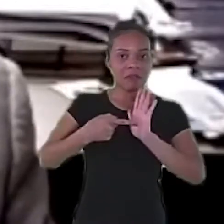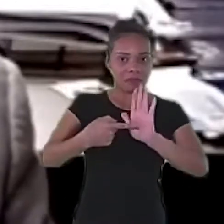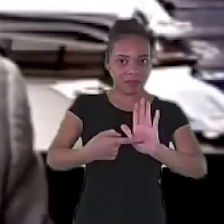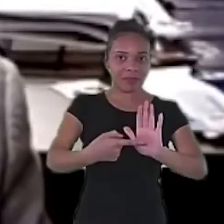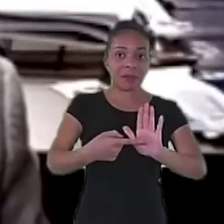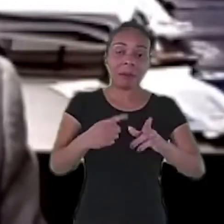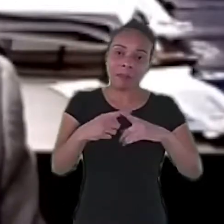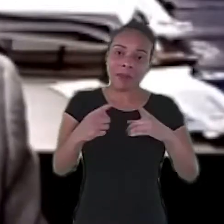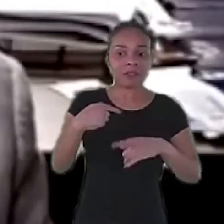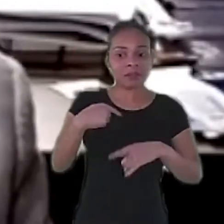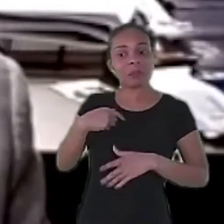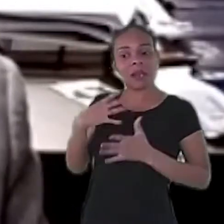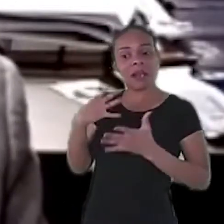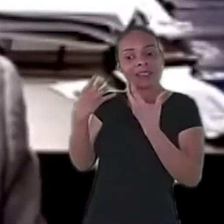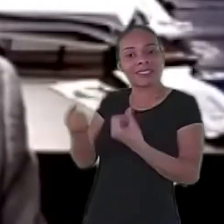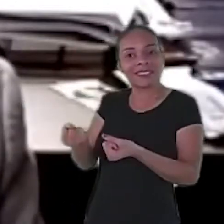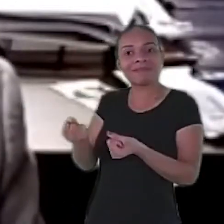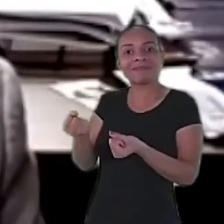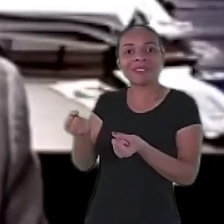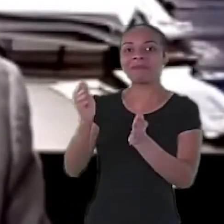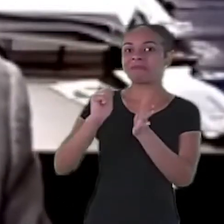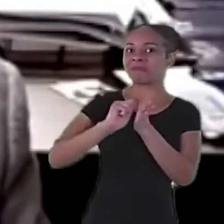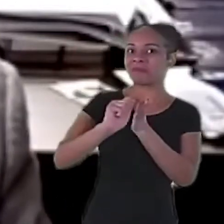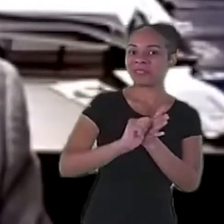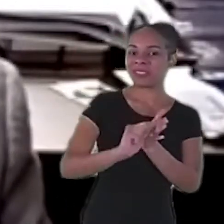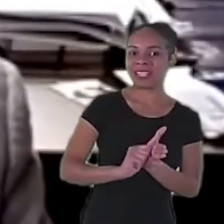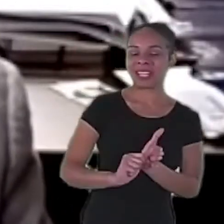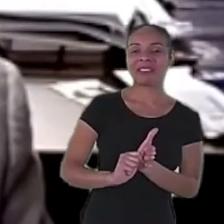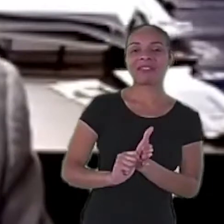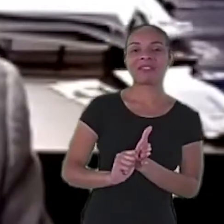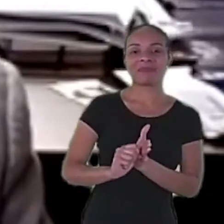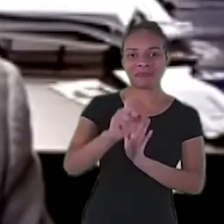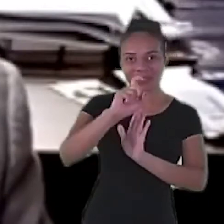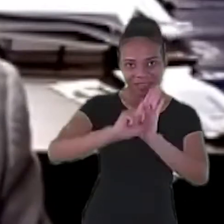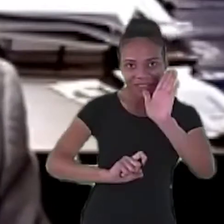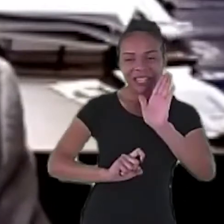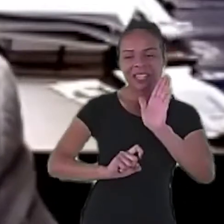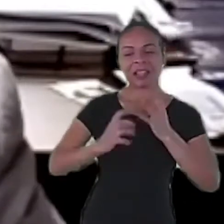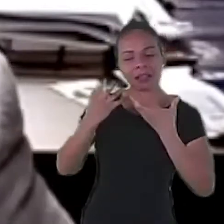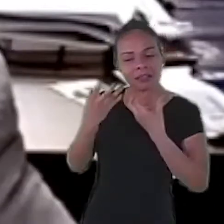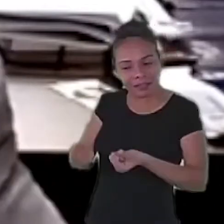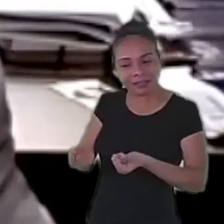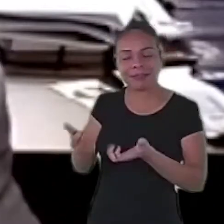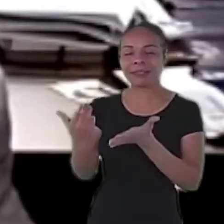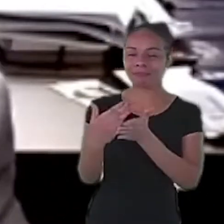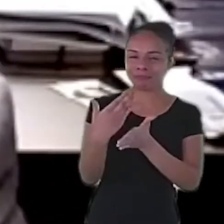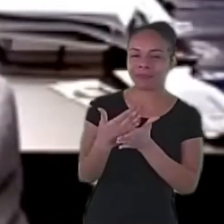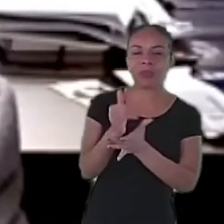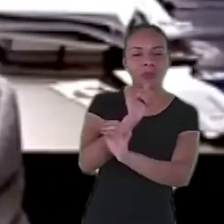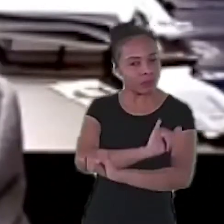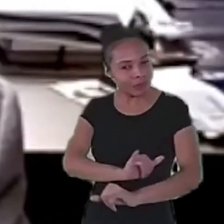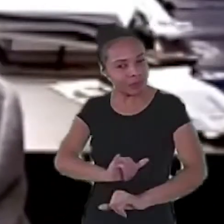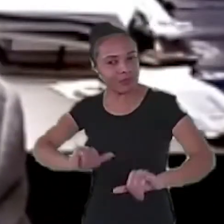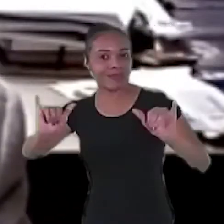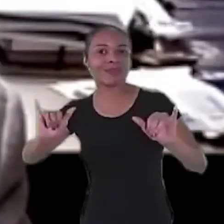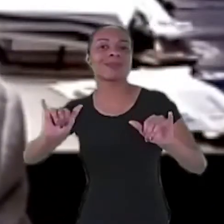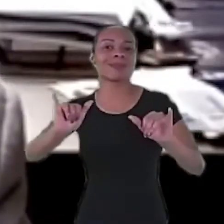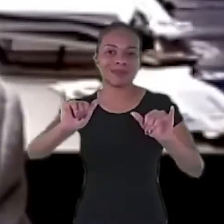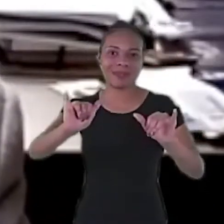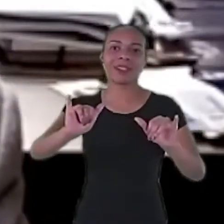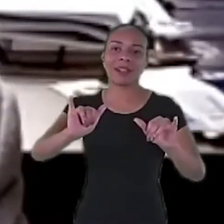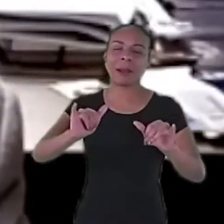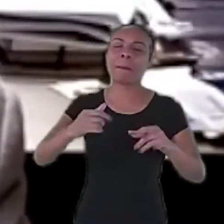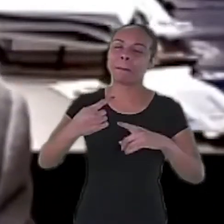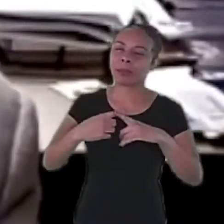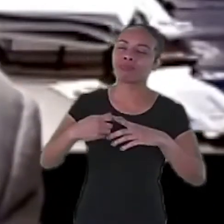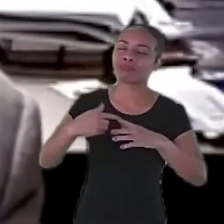os textos com um enfoque um pouco diferente do Barreto, mas acho que de forma complementar para pensar o que está passando pelo